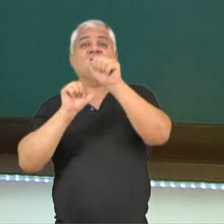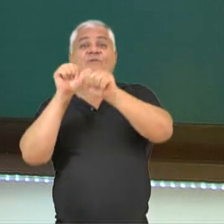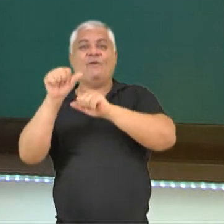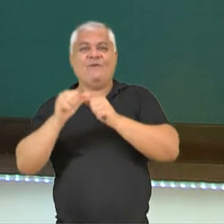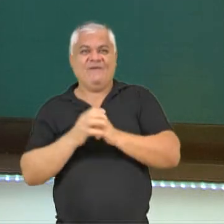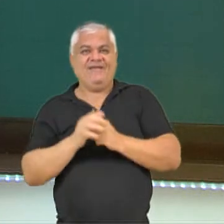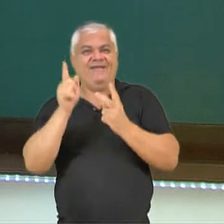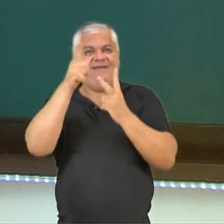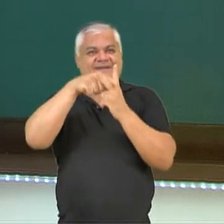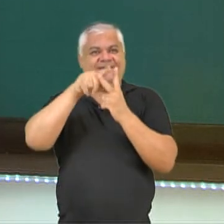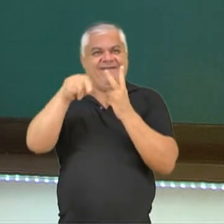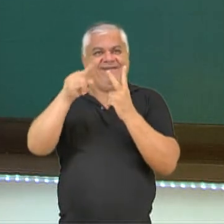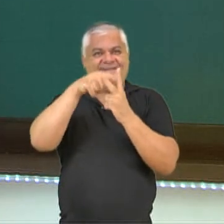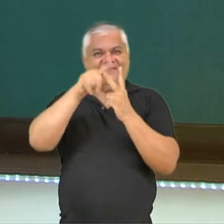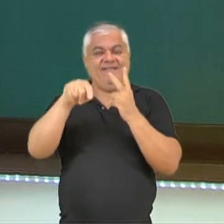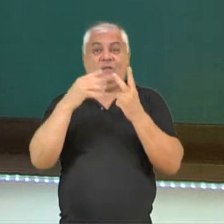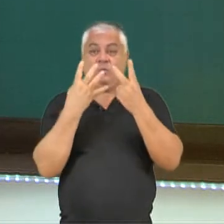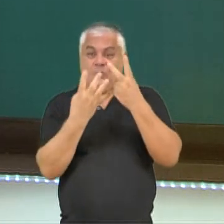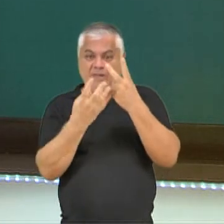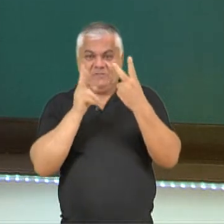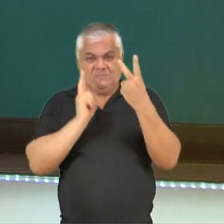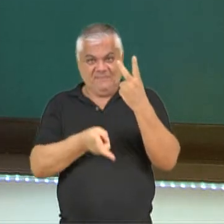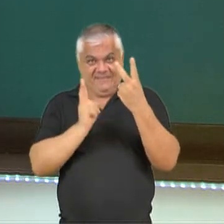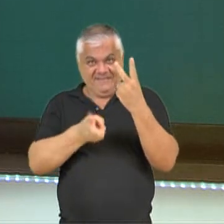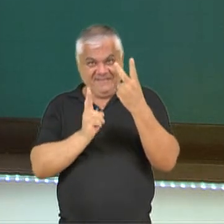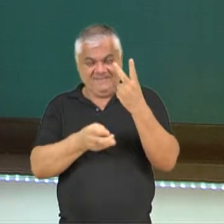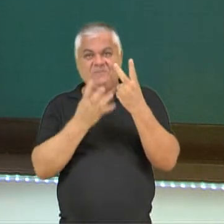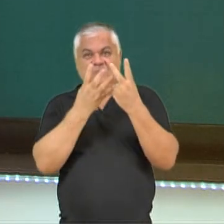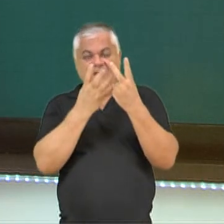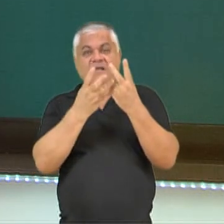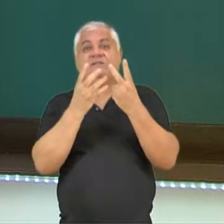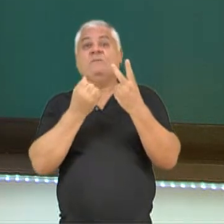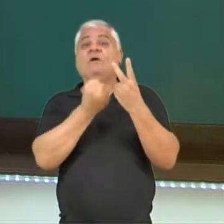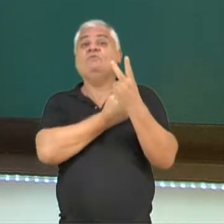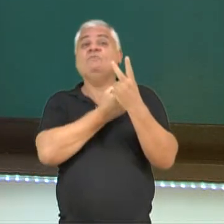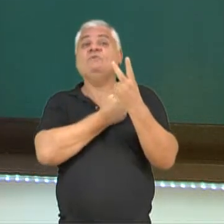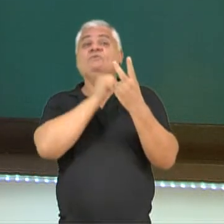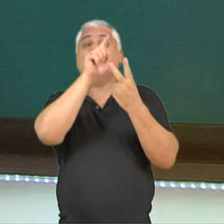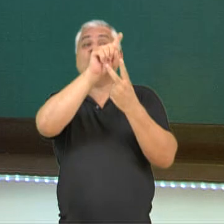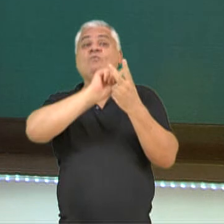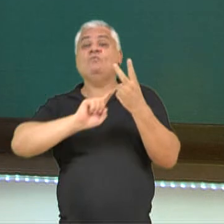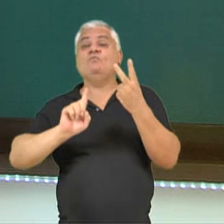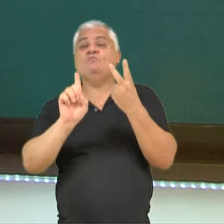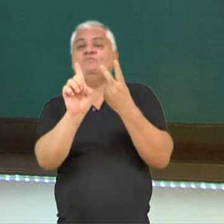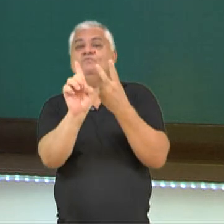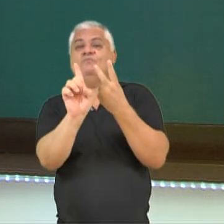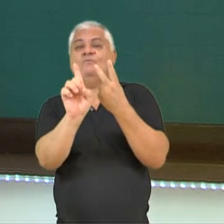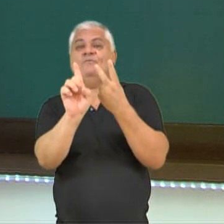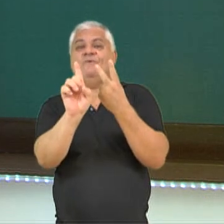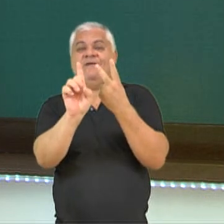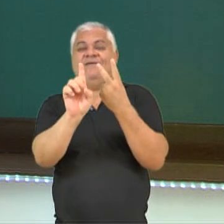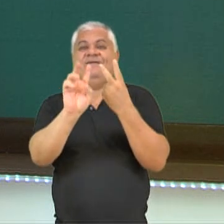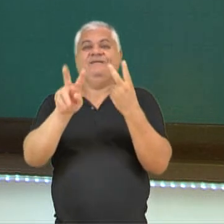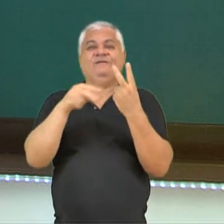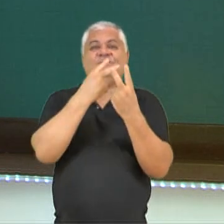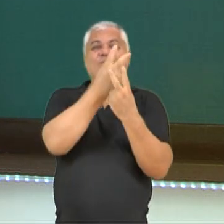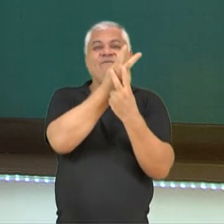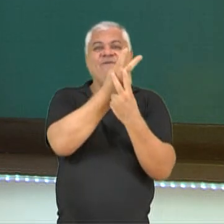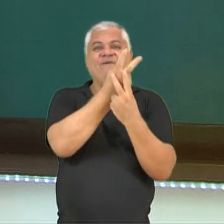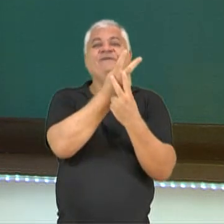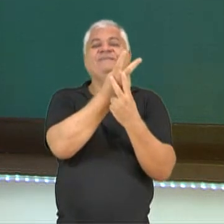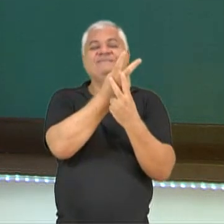em raiz. Então, ó, a base é a mesma, o numerador, que era 1, vira o expoente, e o 2, que